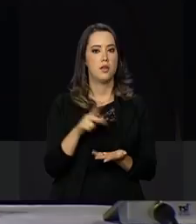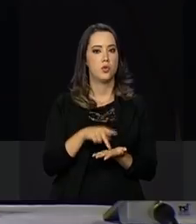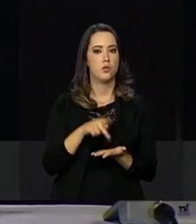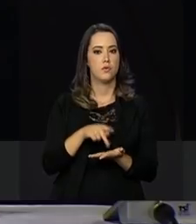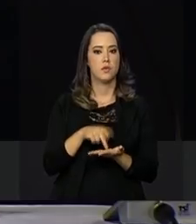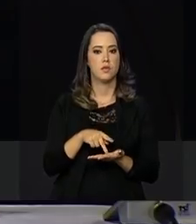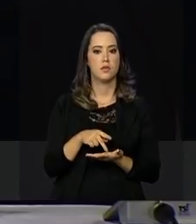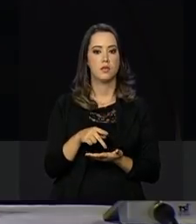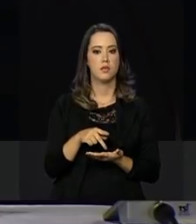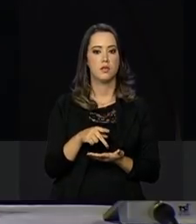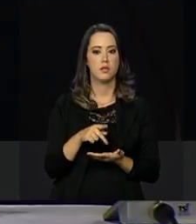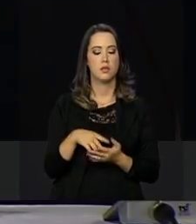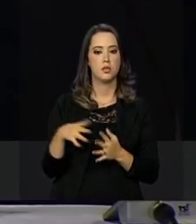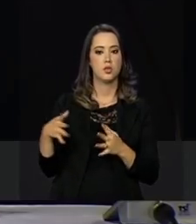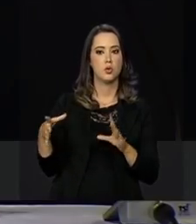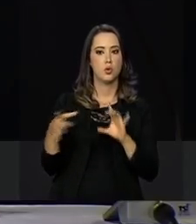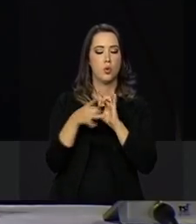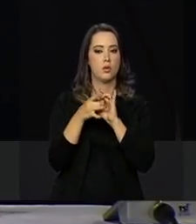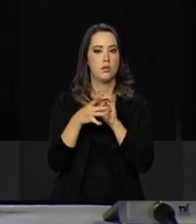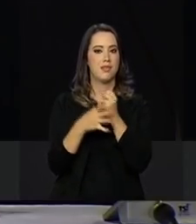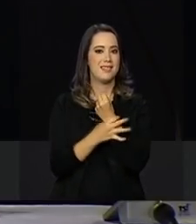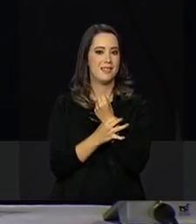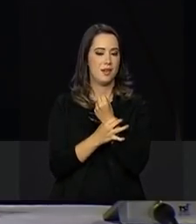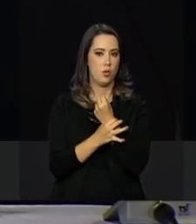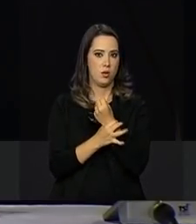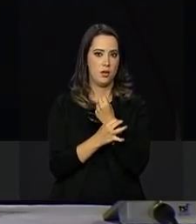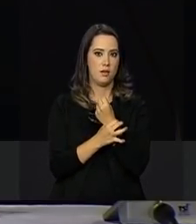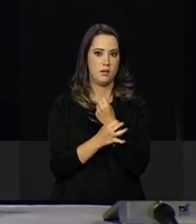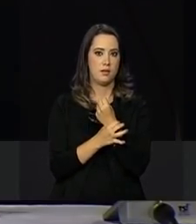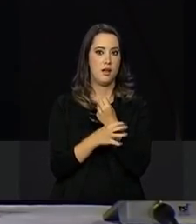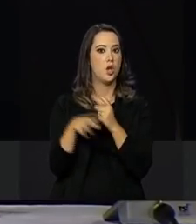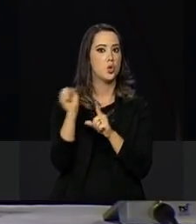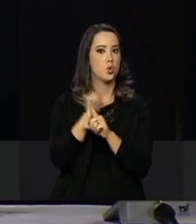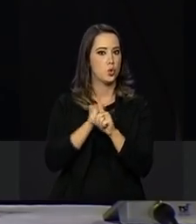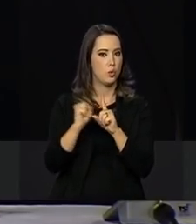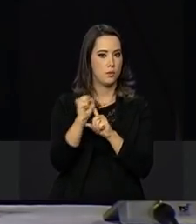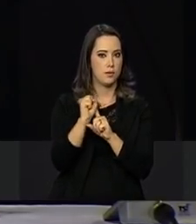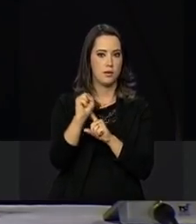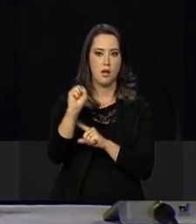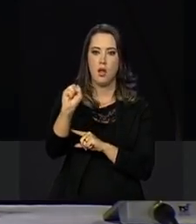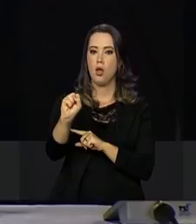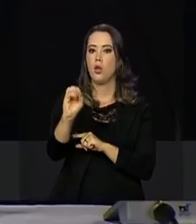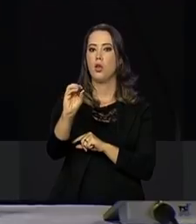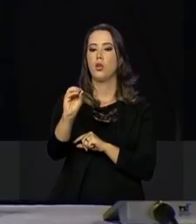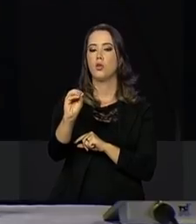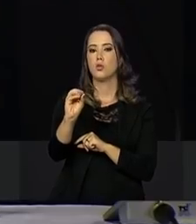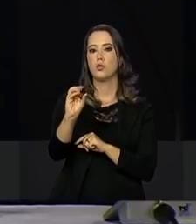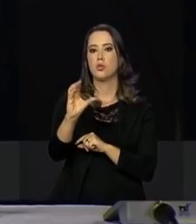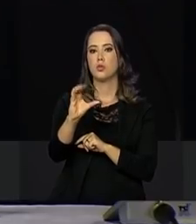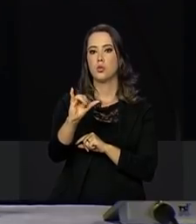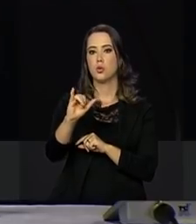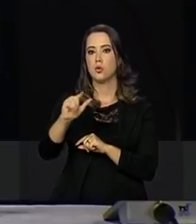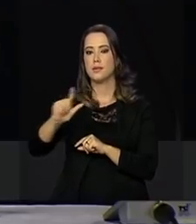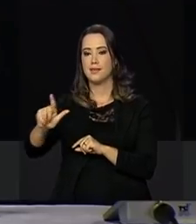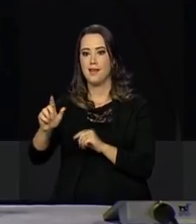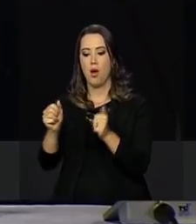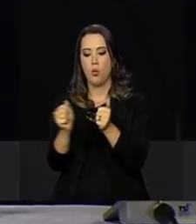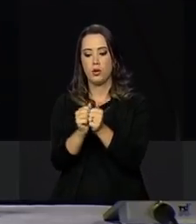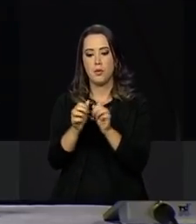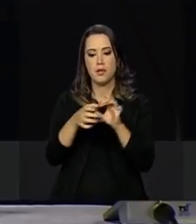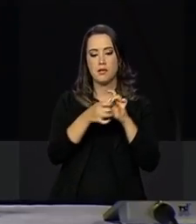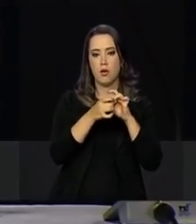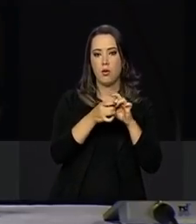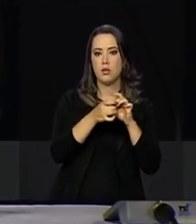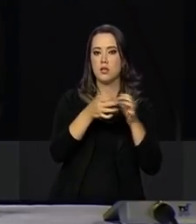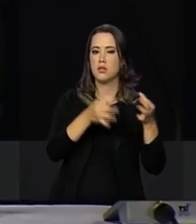está muito conectada à segurança social, e que a segurança social igualmente está conectada à segurança jurídica. E foi